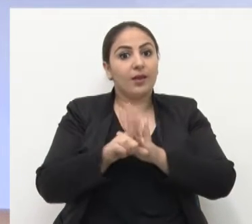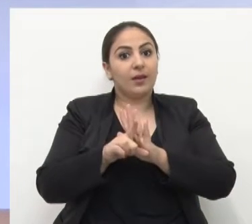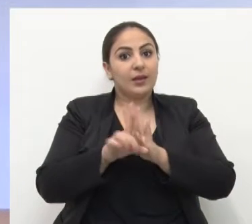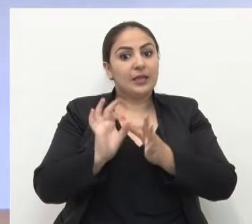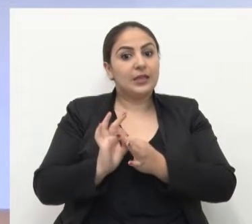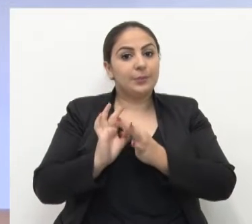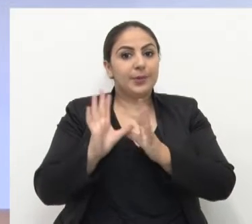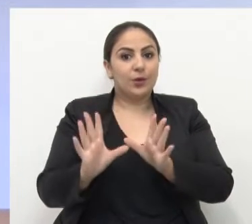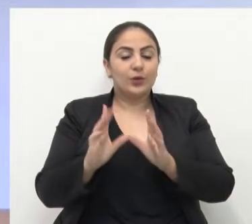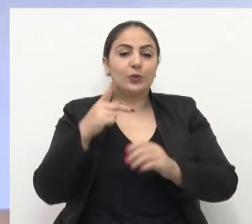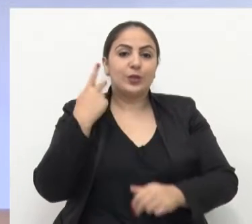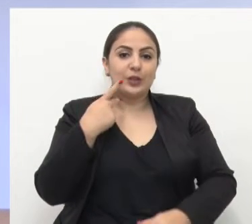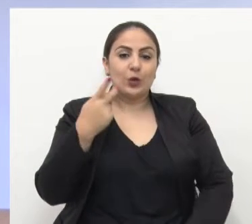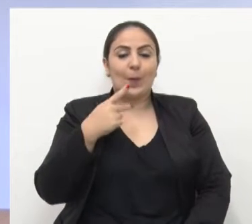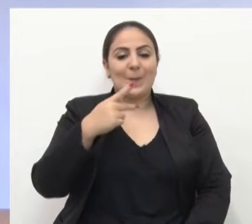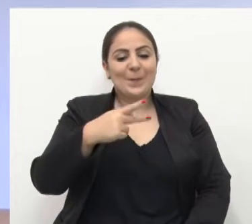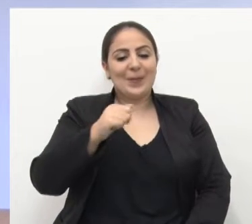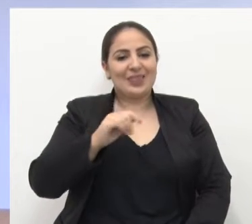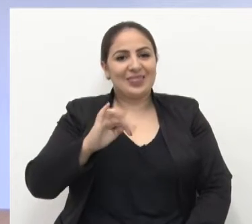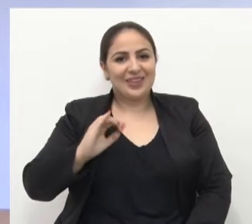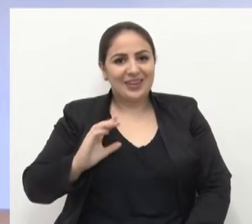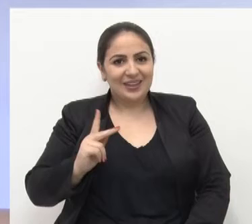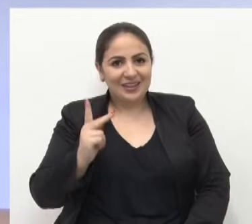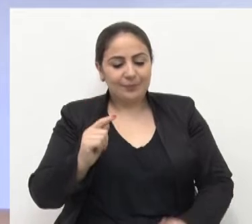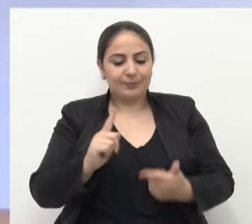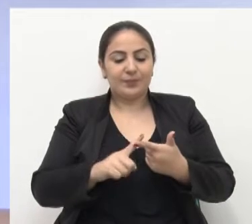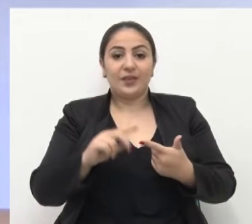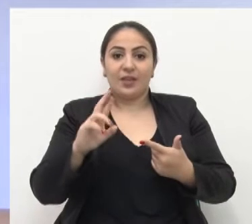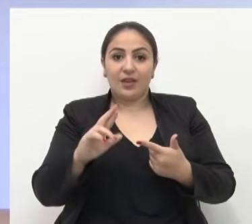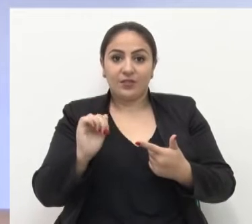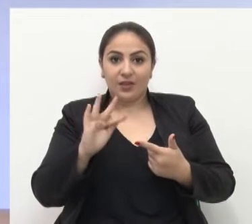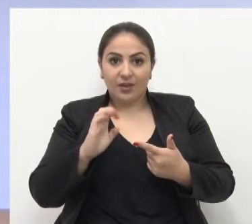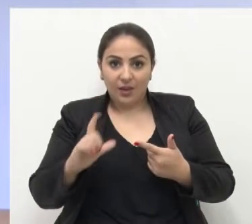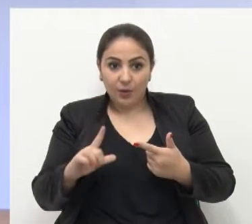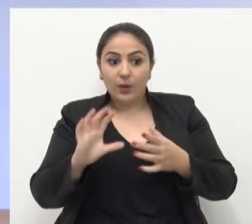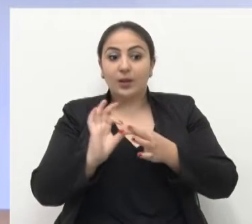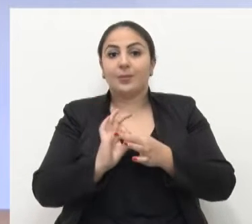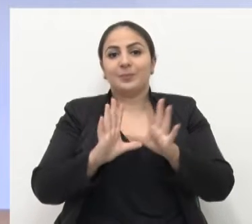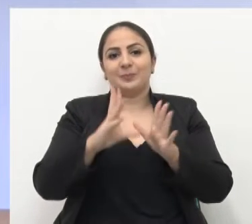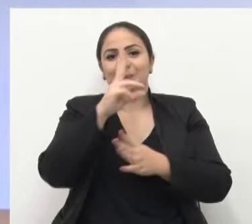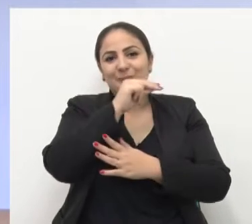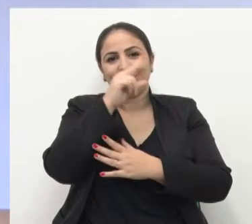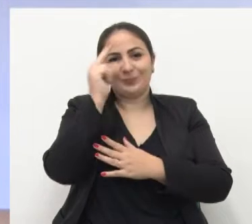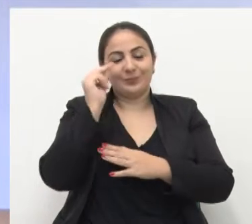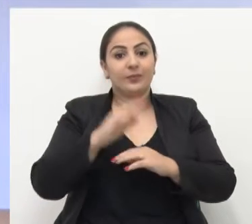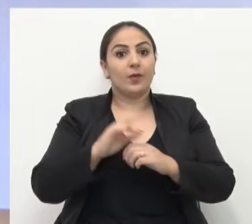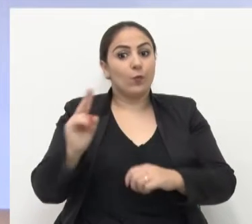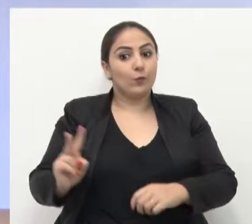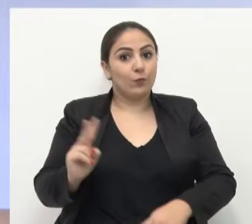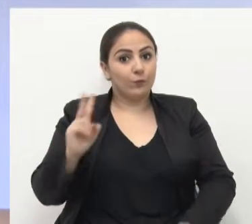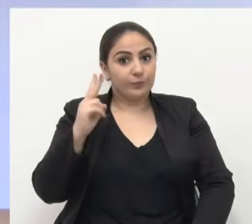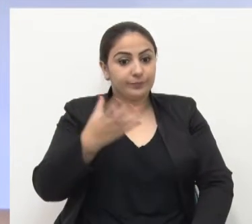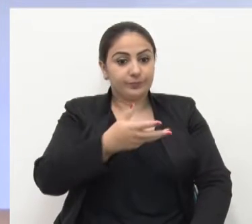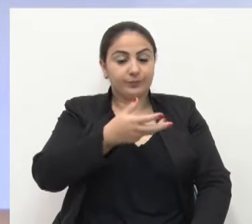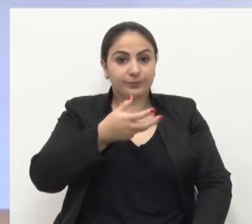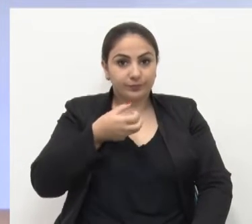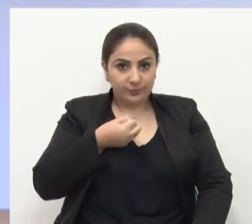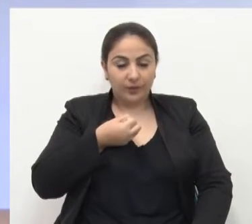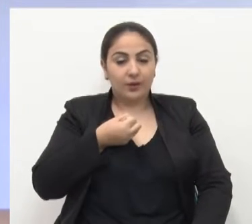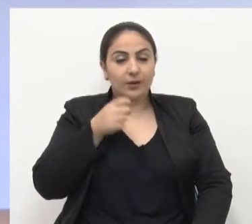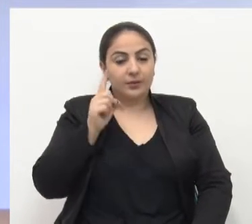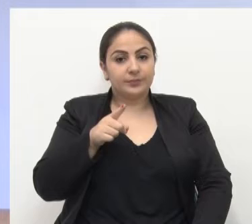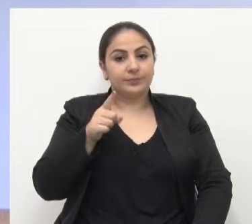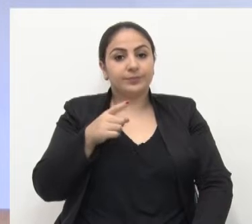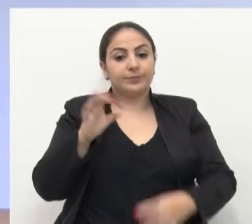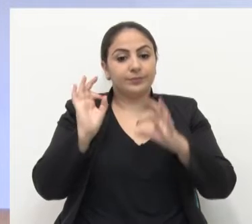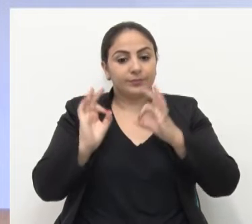patrick cavalcante e rafael colussi e acaba de ser sancionada pelo executivo o valor arrecadado será